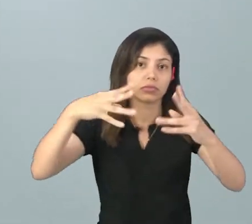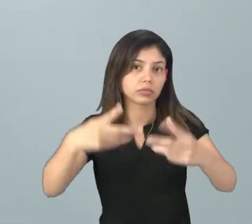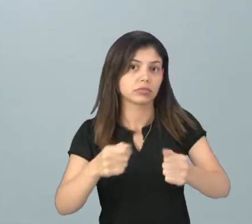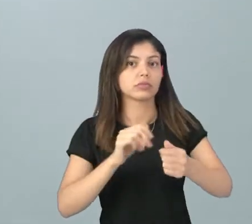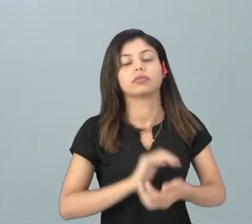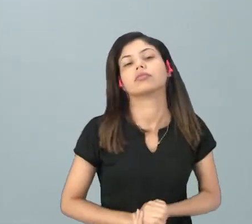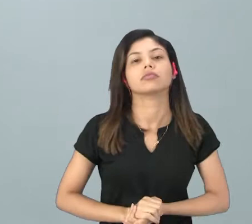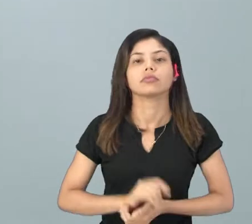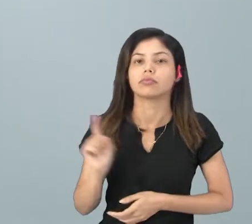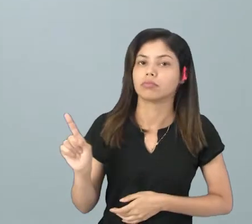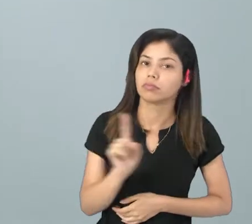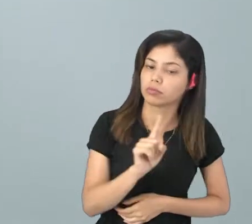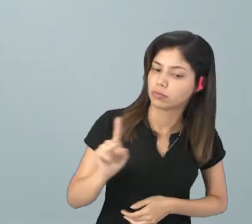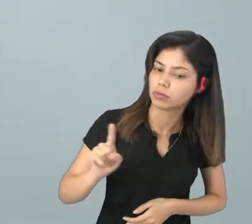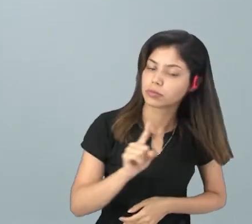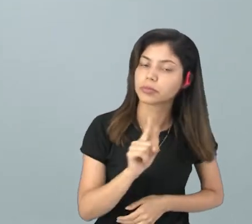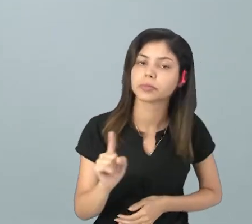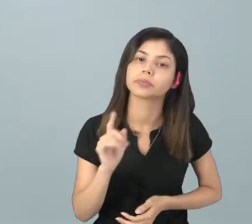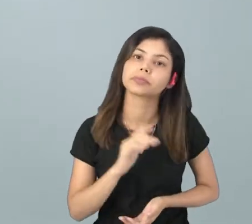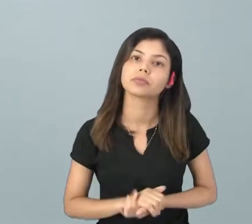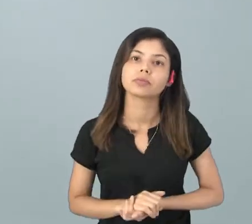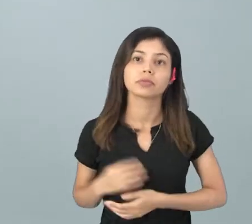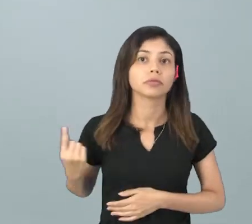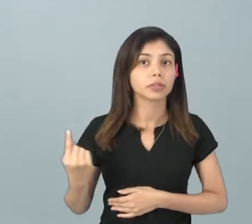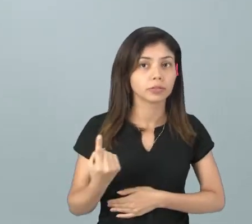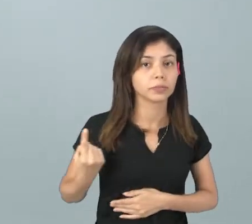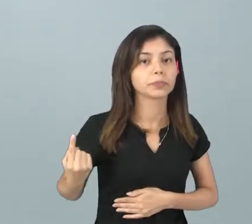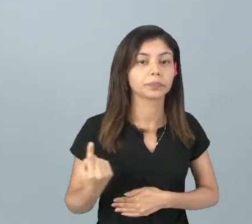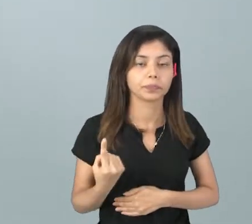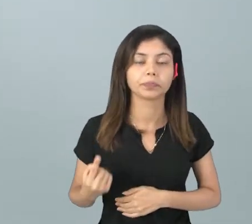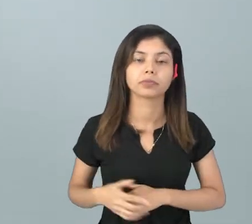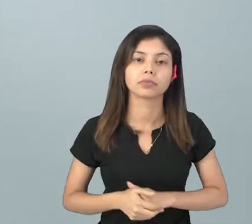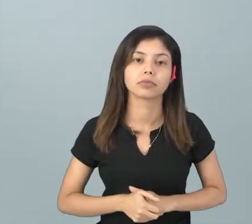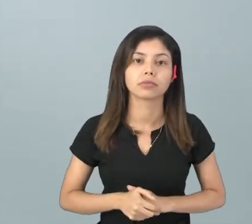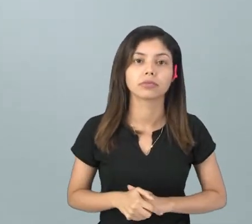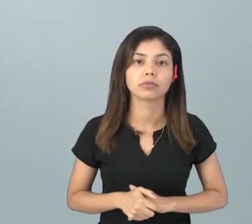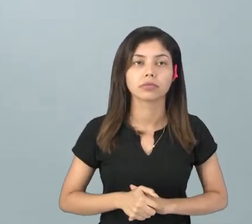tomado por toda uma categoria de religiosos, né? Nem todo